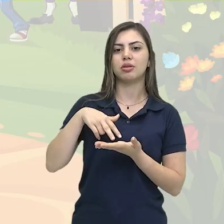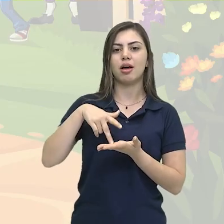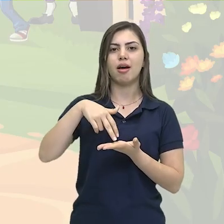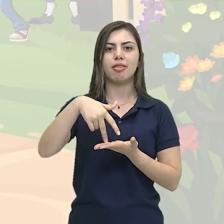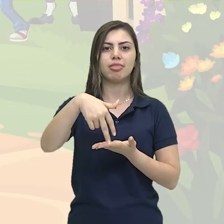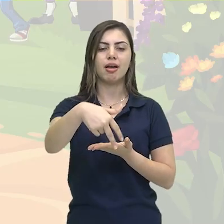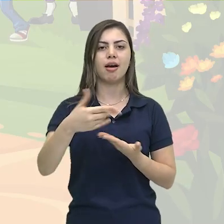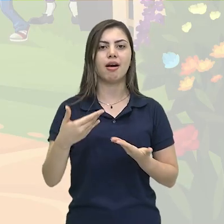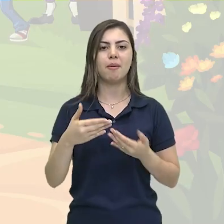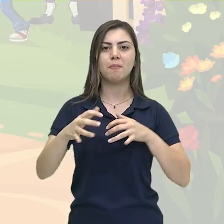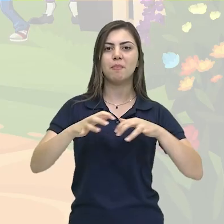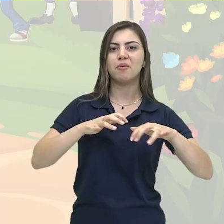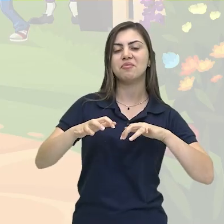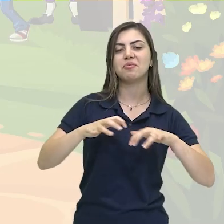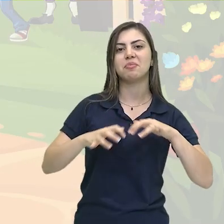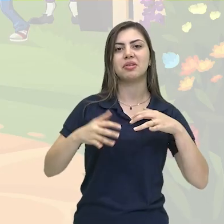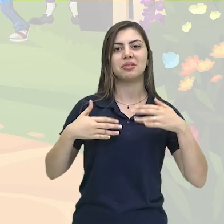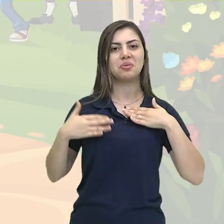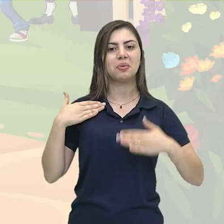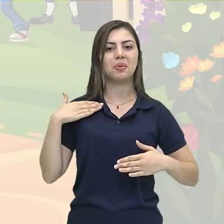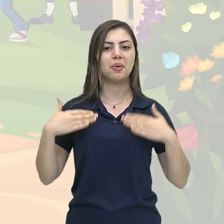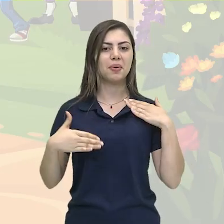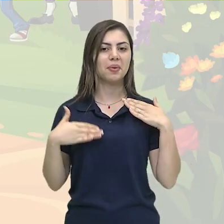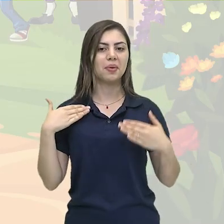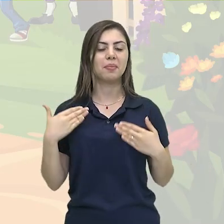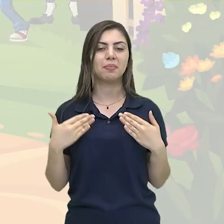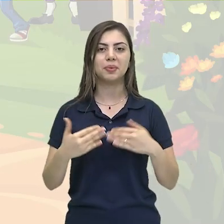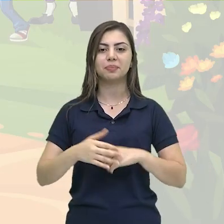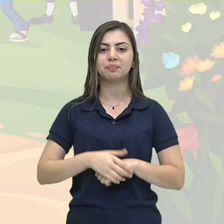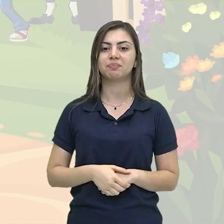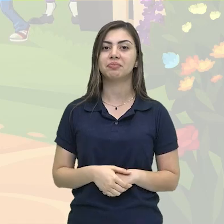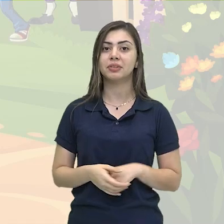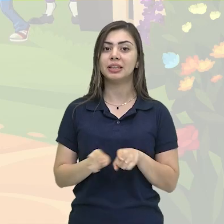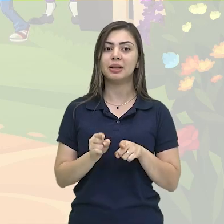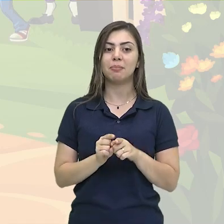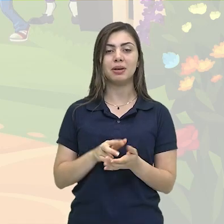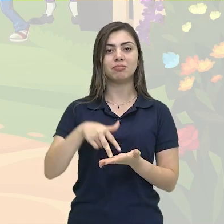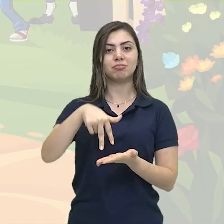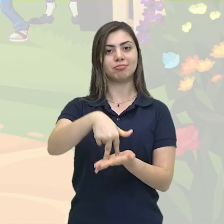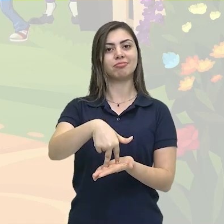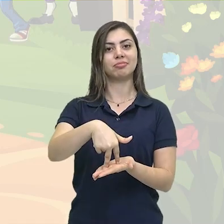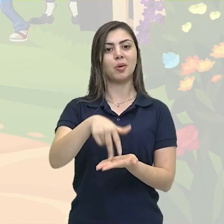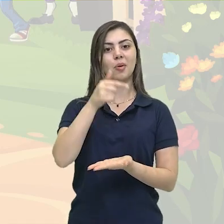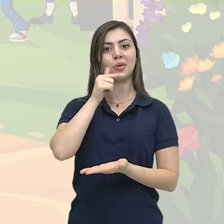nos locomovermos e a nos sustentar.